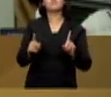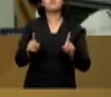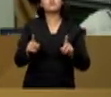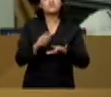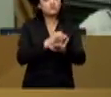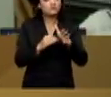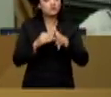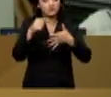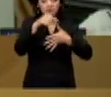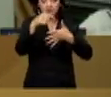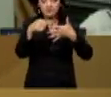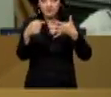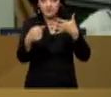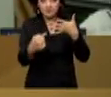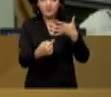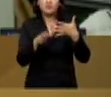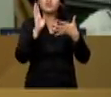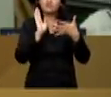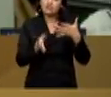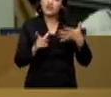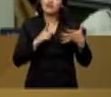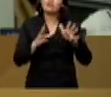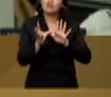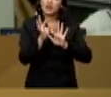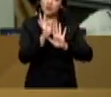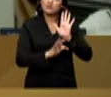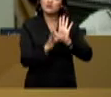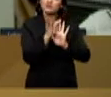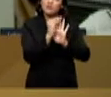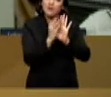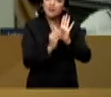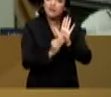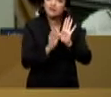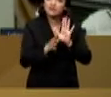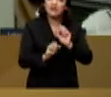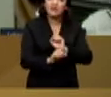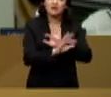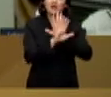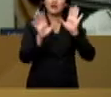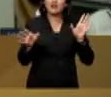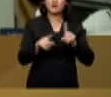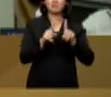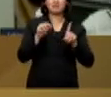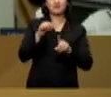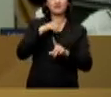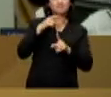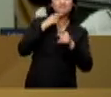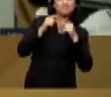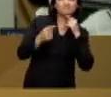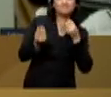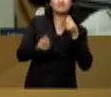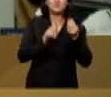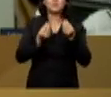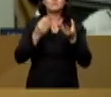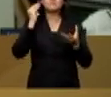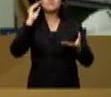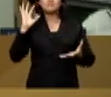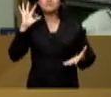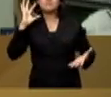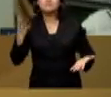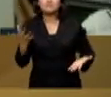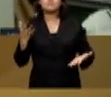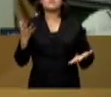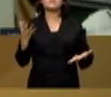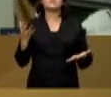todos os elementos trazidos já se encontram postos no texto constitucional e eventuais dúvidas interpretativas quanto ao que estabelecido em